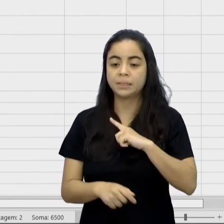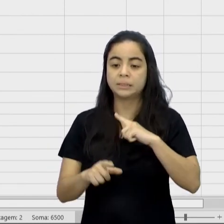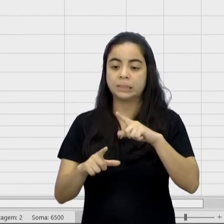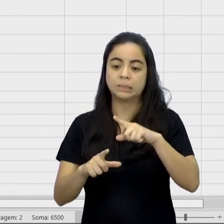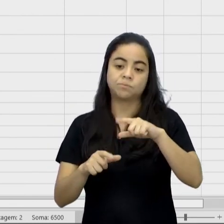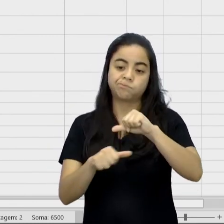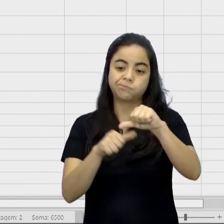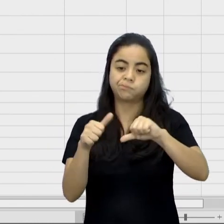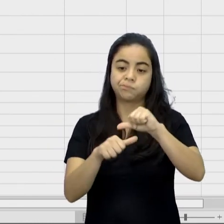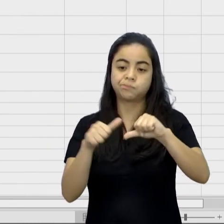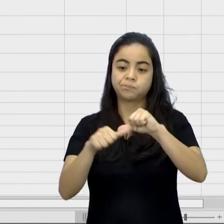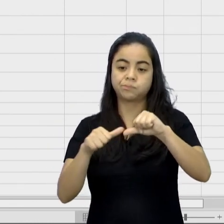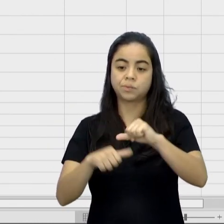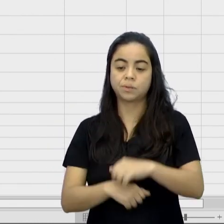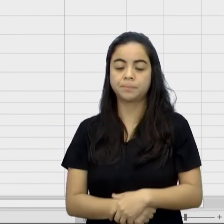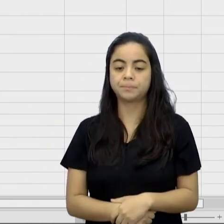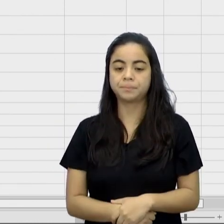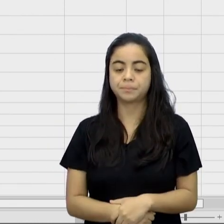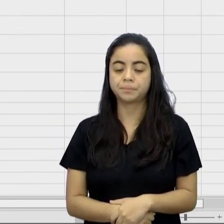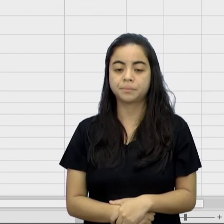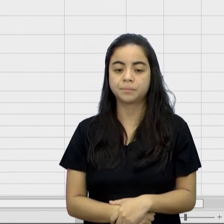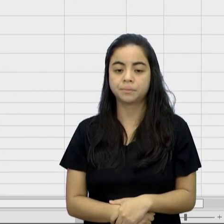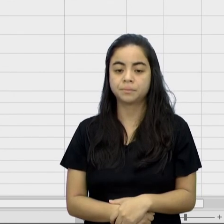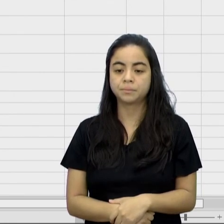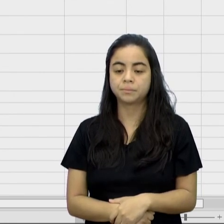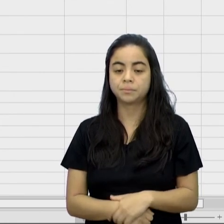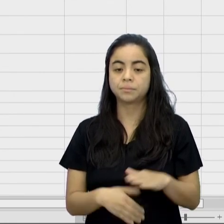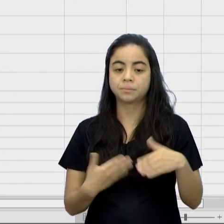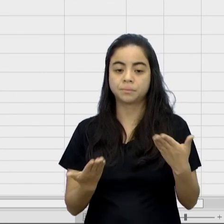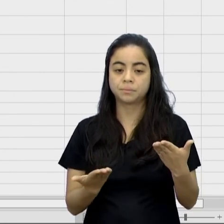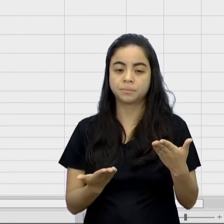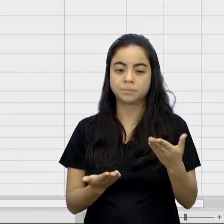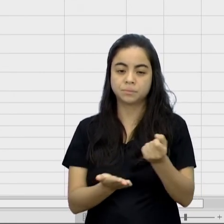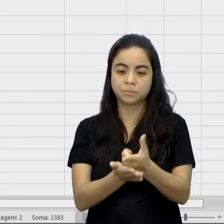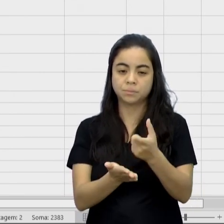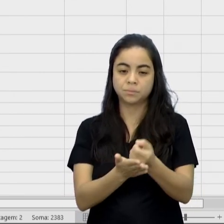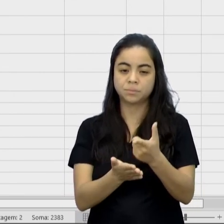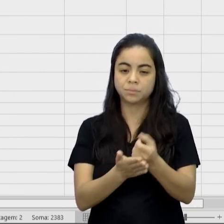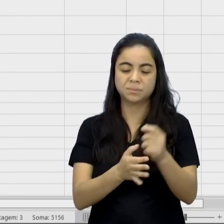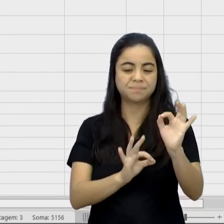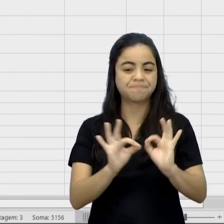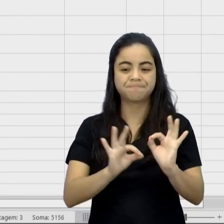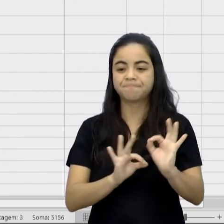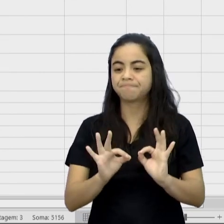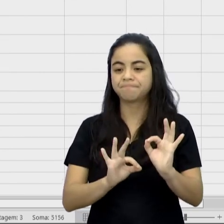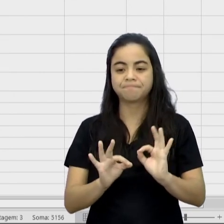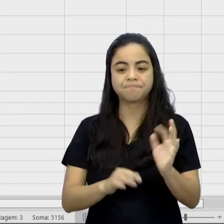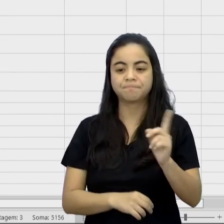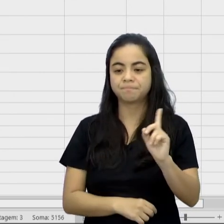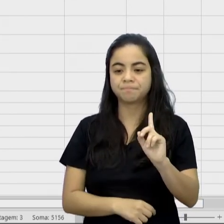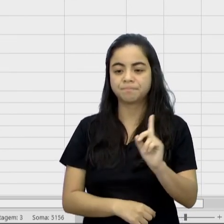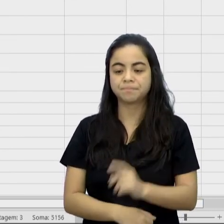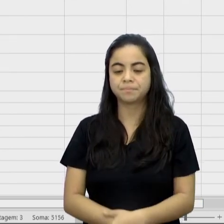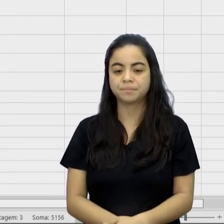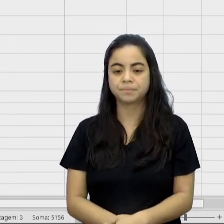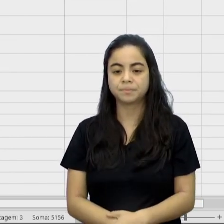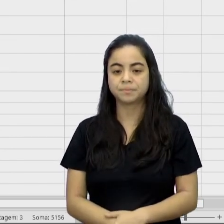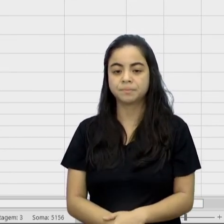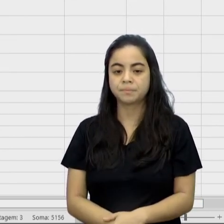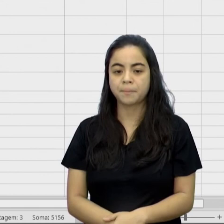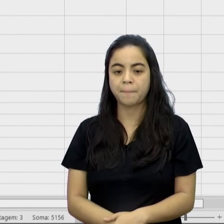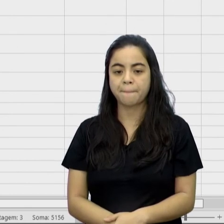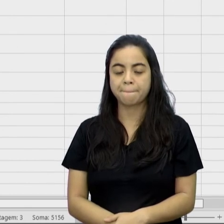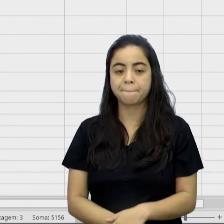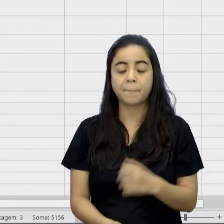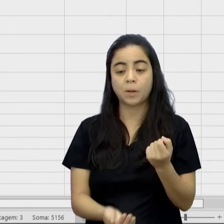operação. Então, em despesas não previstas, que a gente vai dar aquela abusada, que